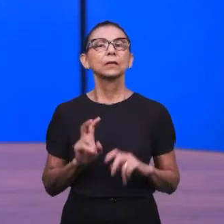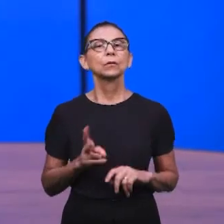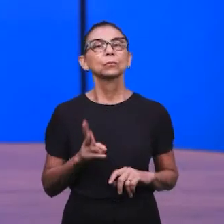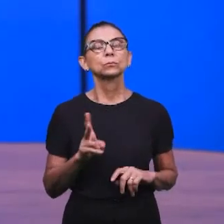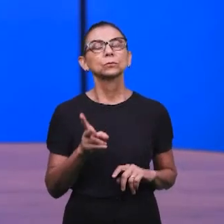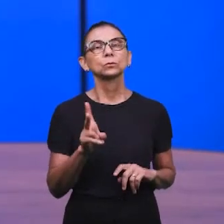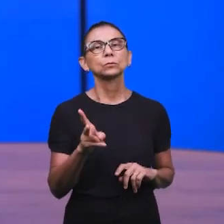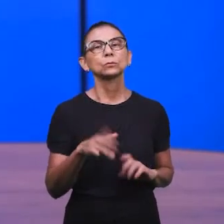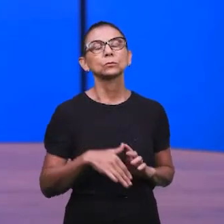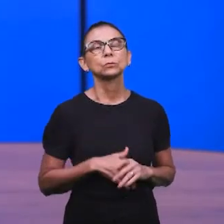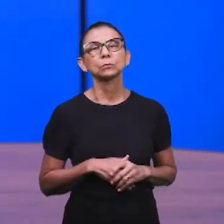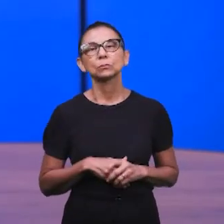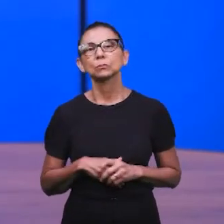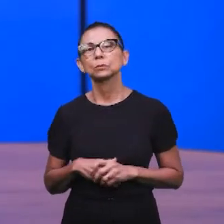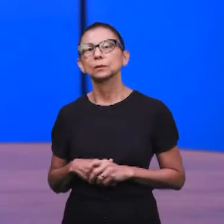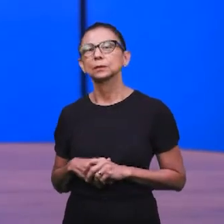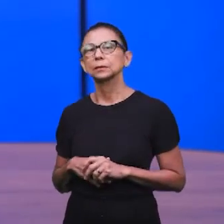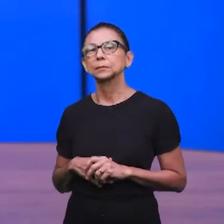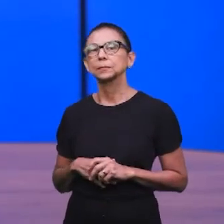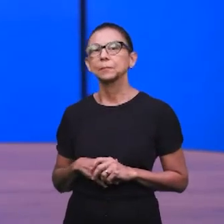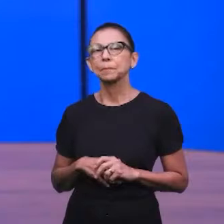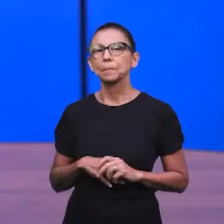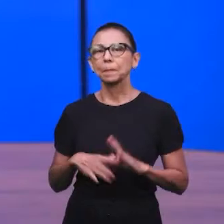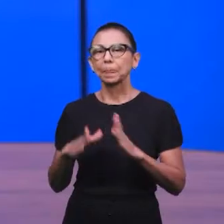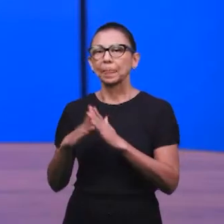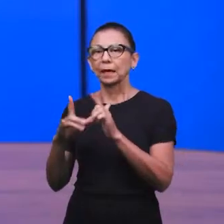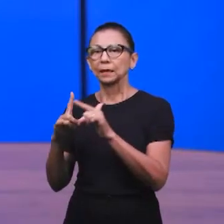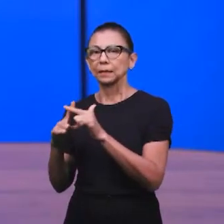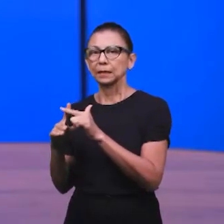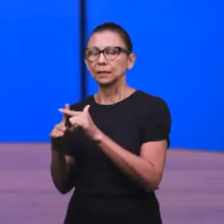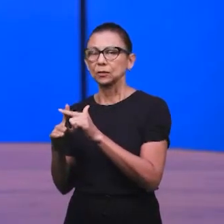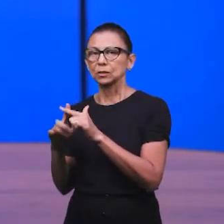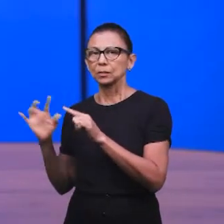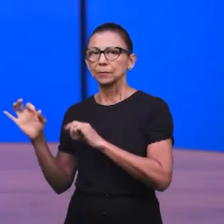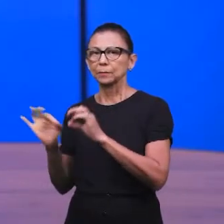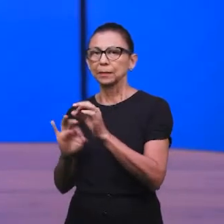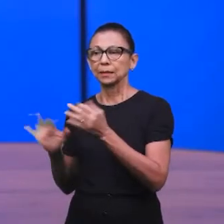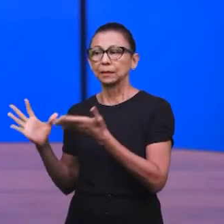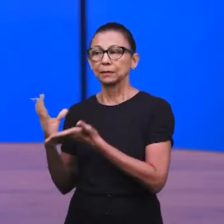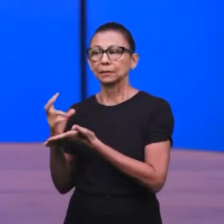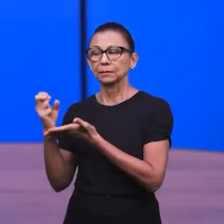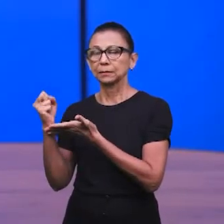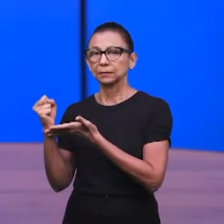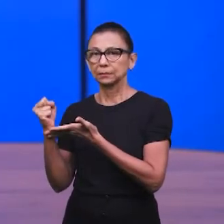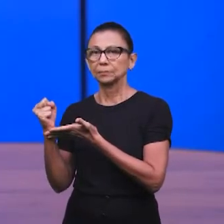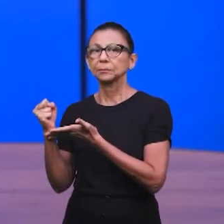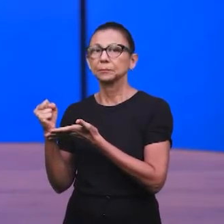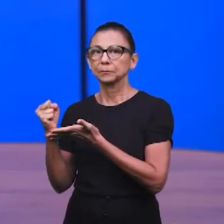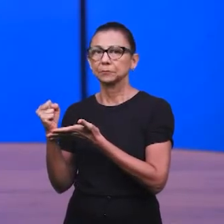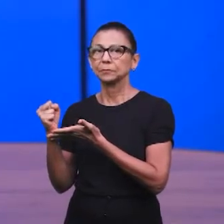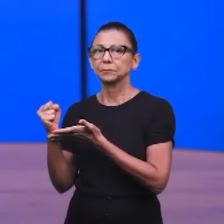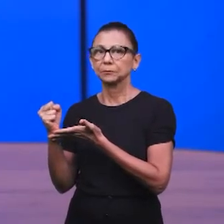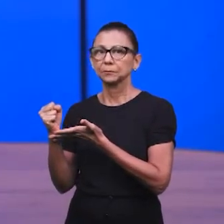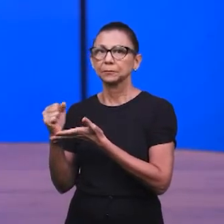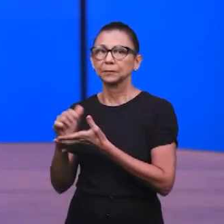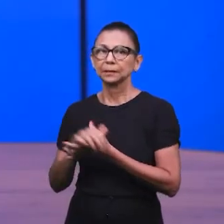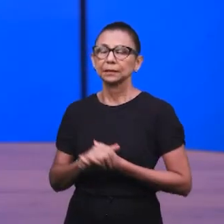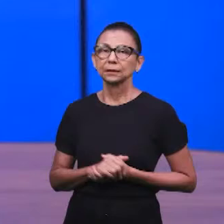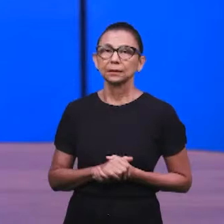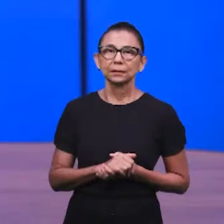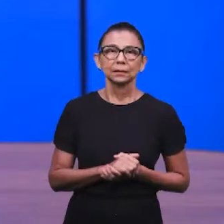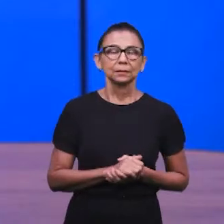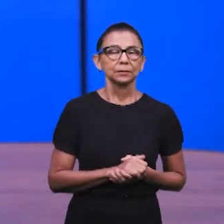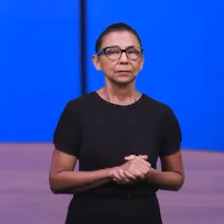ainda relacionado ao preparo da igreja para o arrebatamento, e é um tema que nós não temos como esgotar